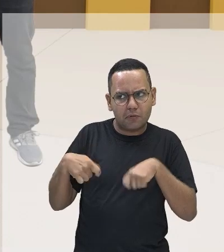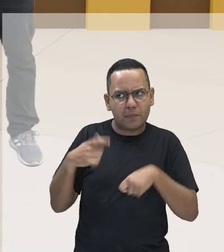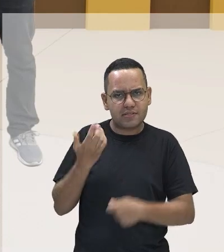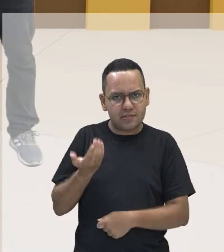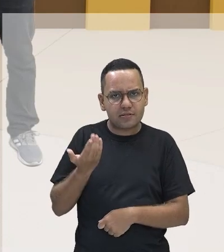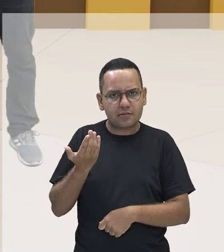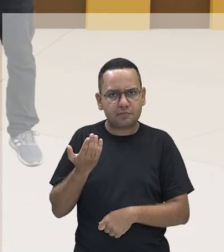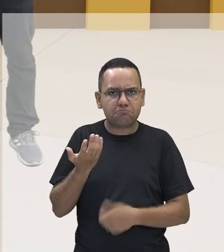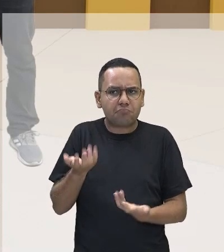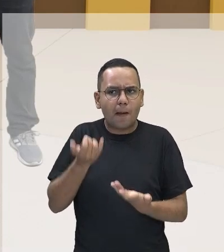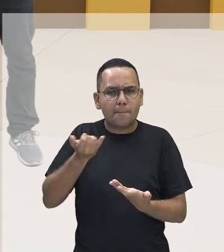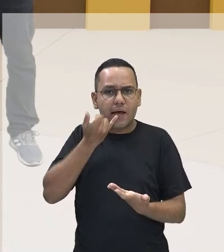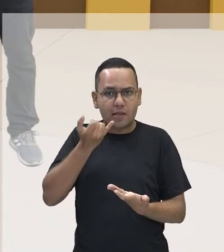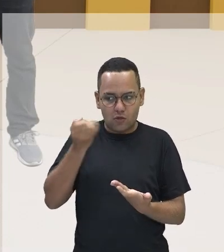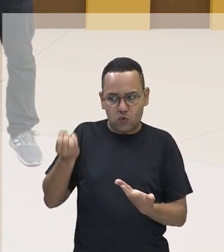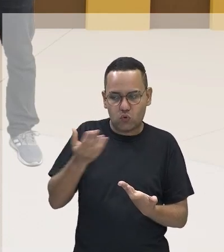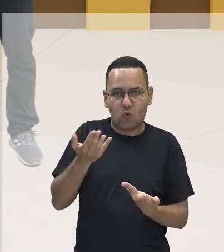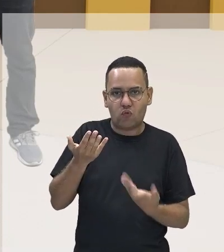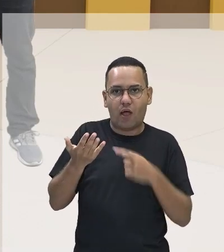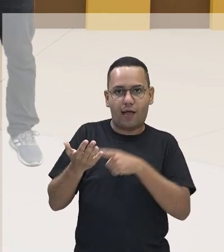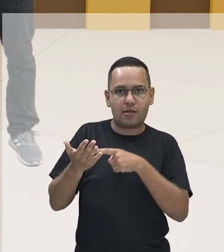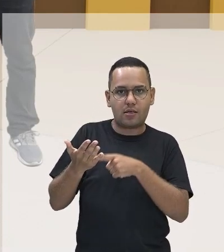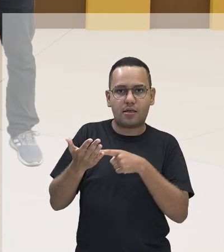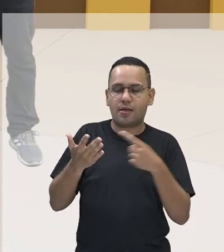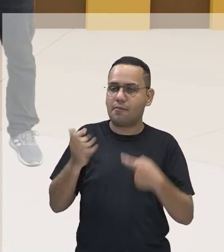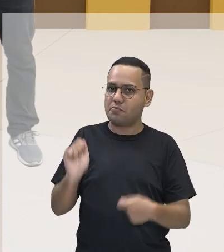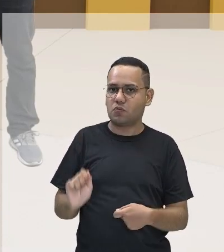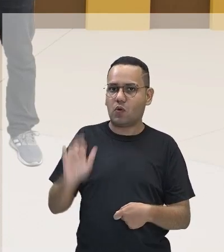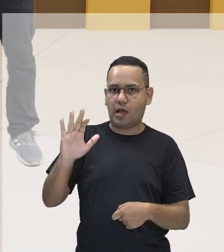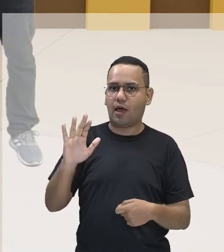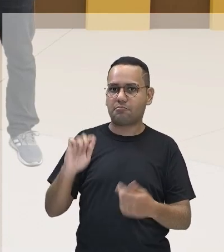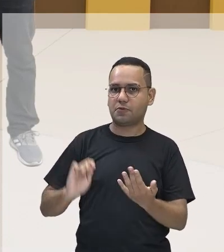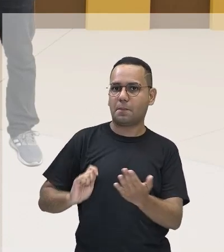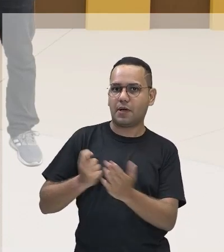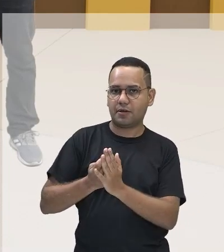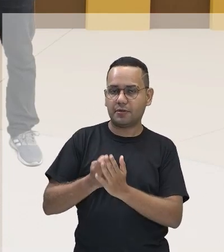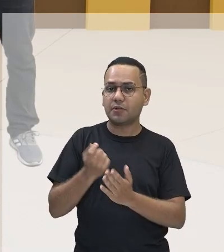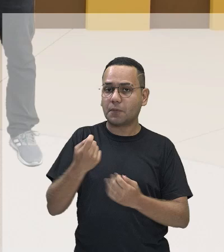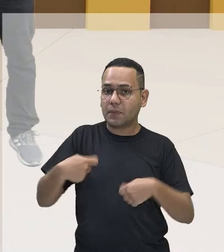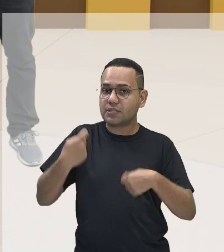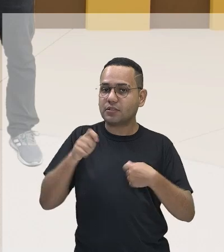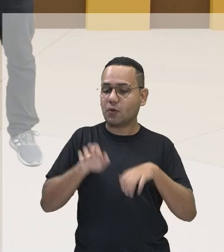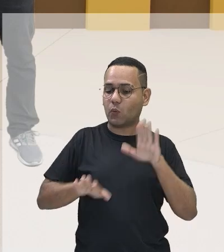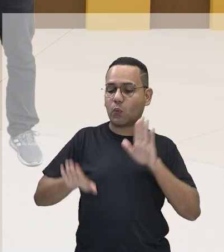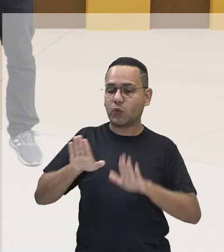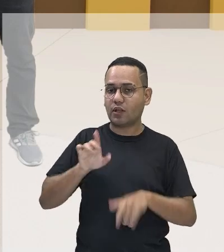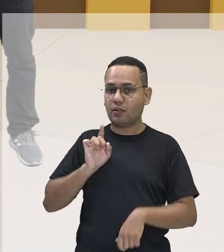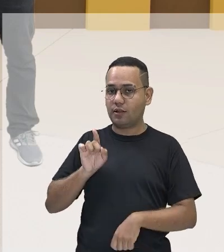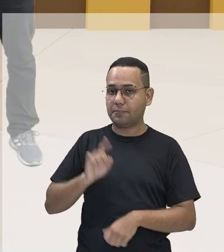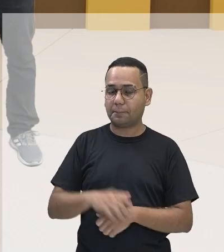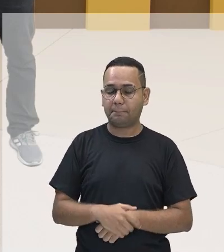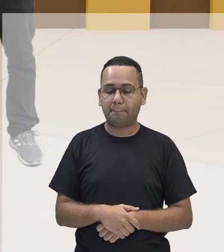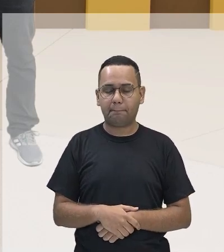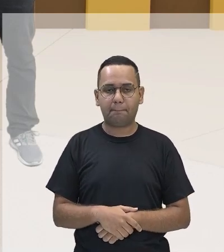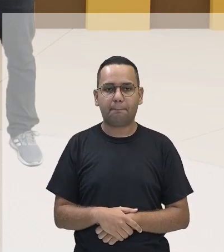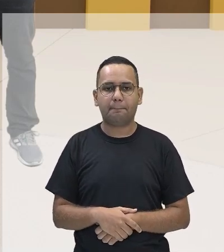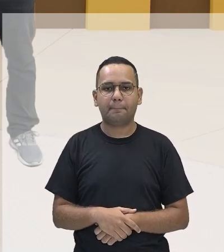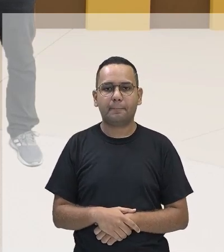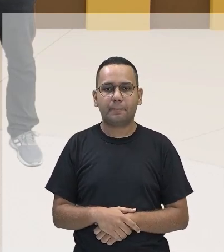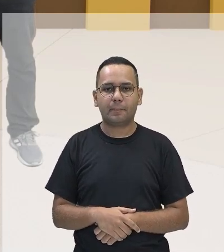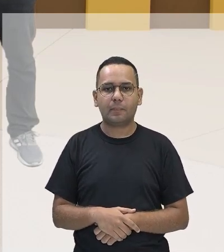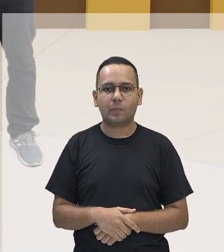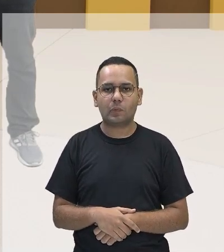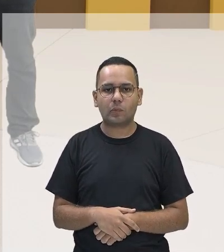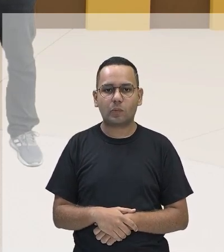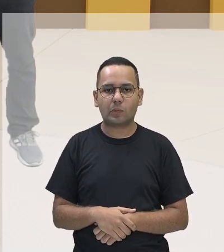aparelho é novo, ele custa um valor muito caro do que você pode pagar. Então, muito cuidado em relação também a celular, tá bom? Isso